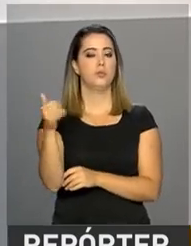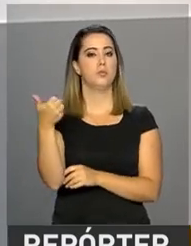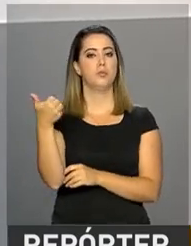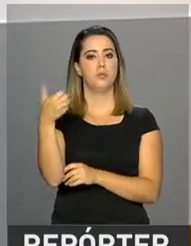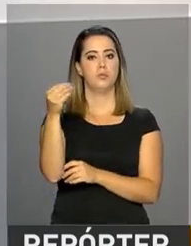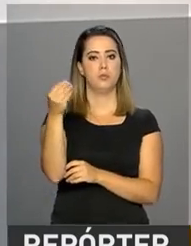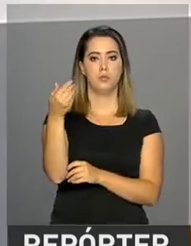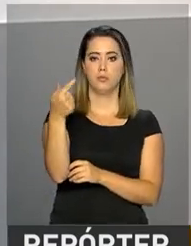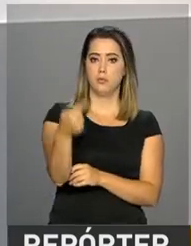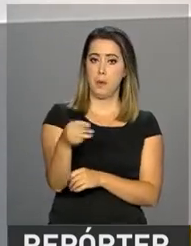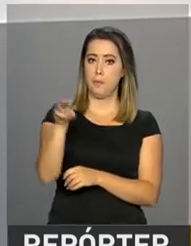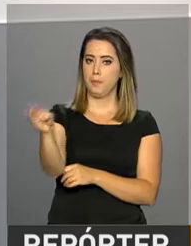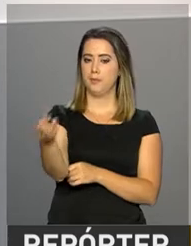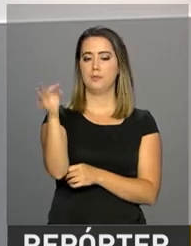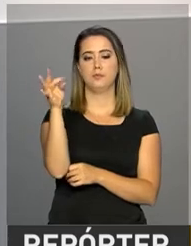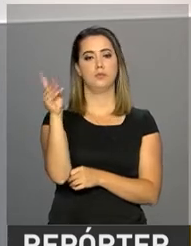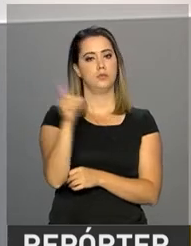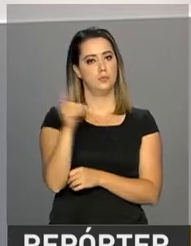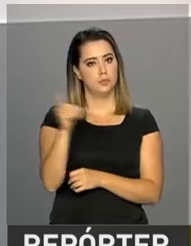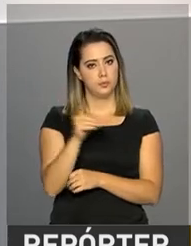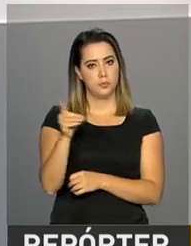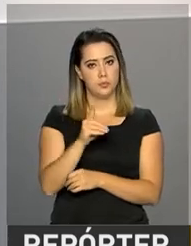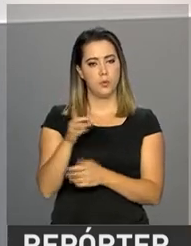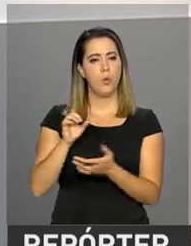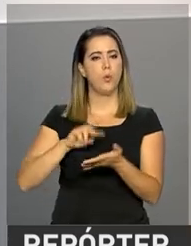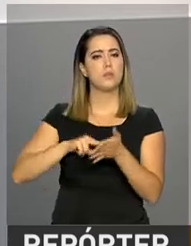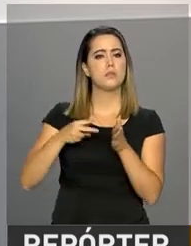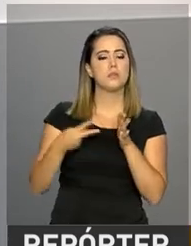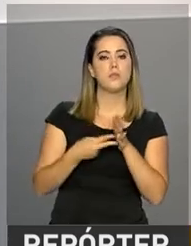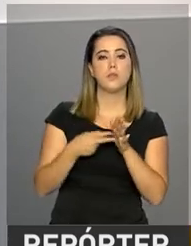US$ 1,107 bilhões. Nesse período, o Brasil exportou